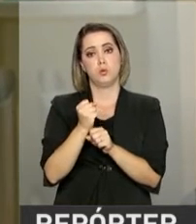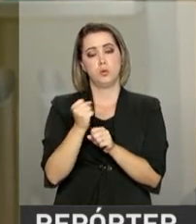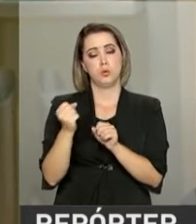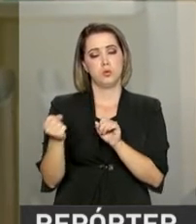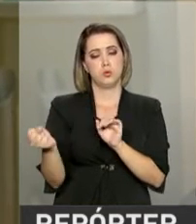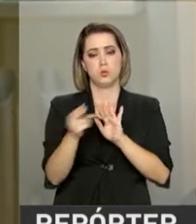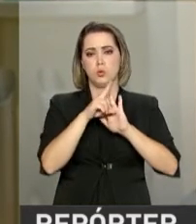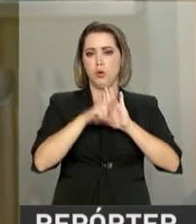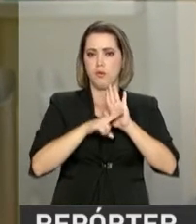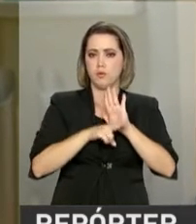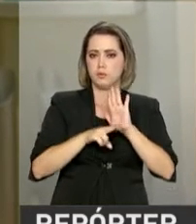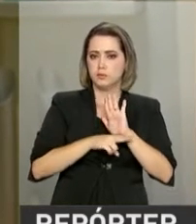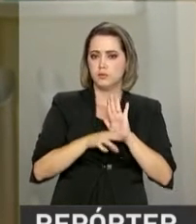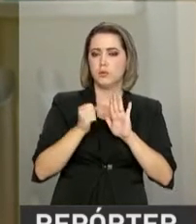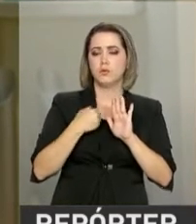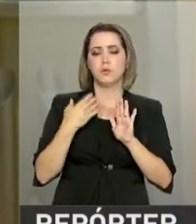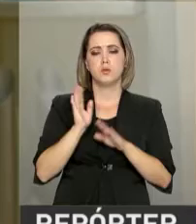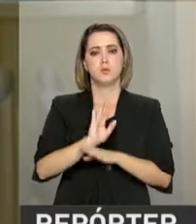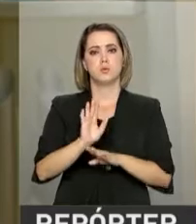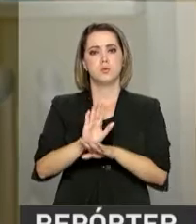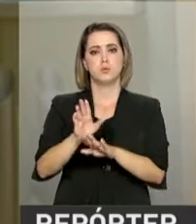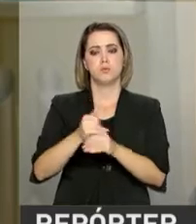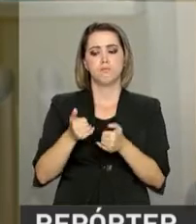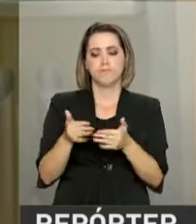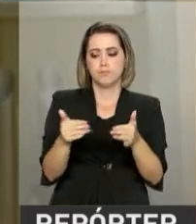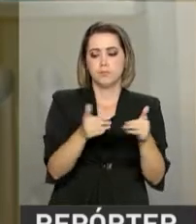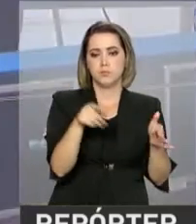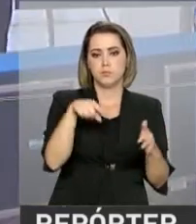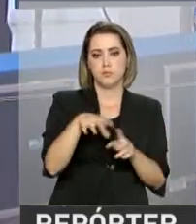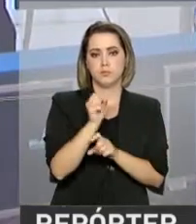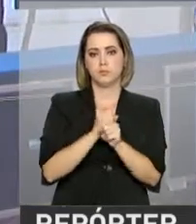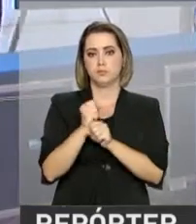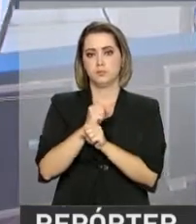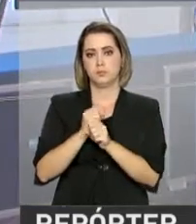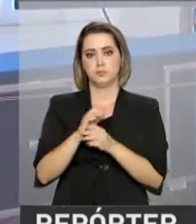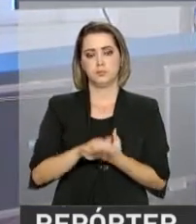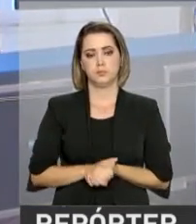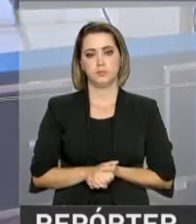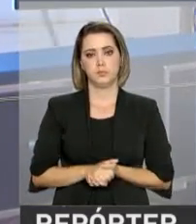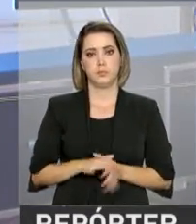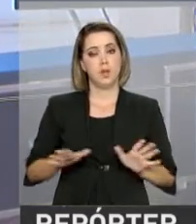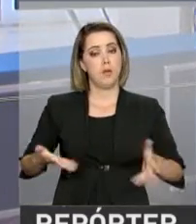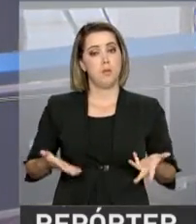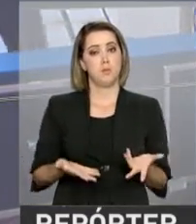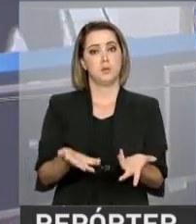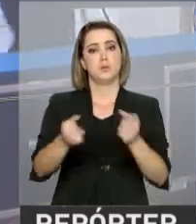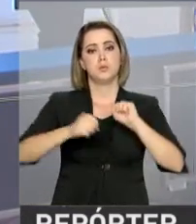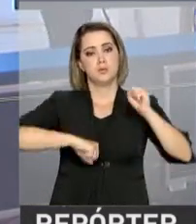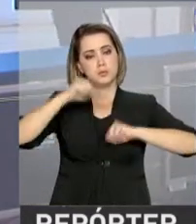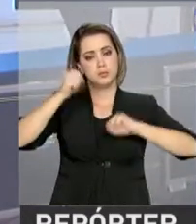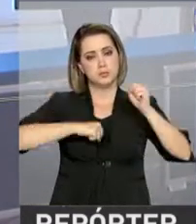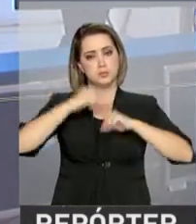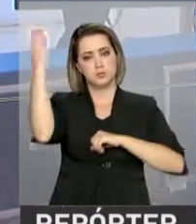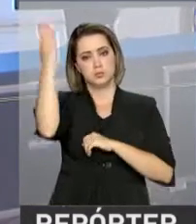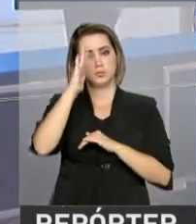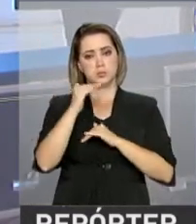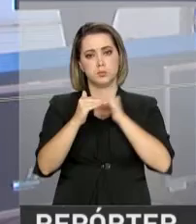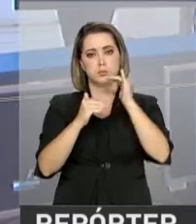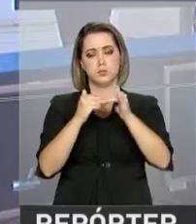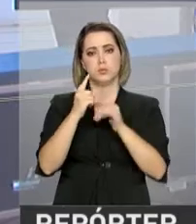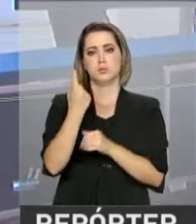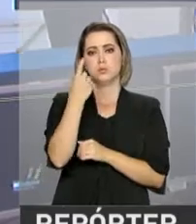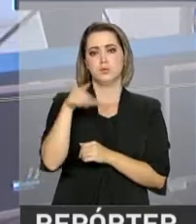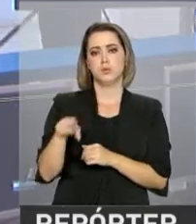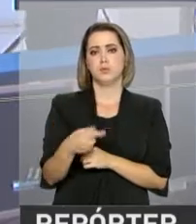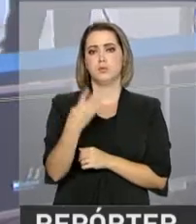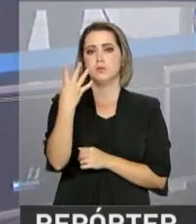nos ajudar a ampliar neste ano de 2017. E a produção da indústria brasileira cresceu